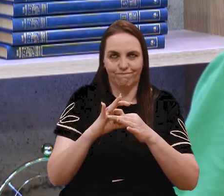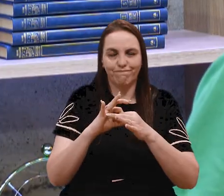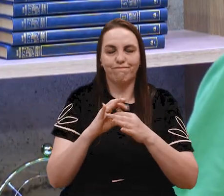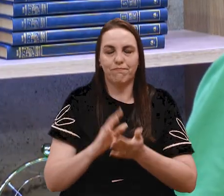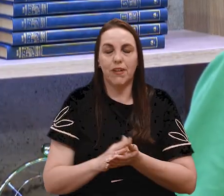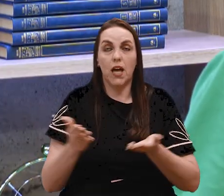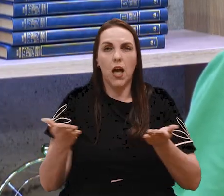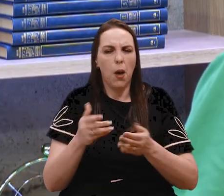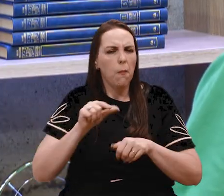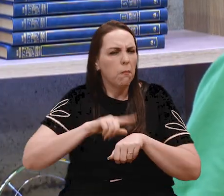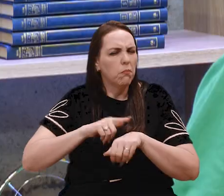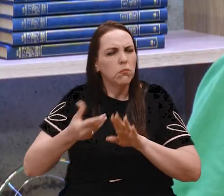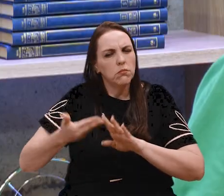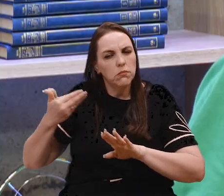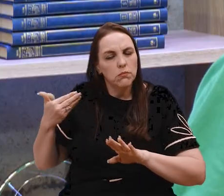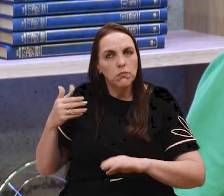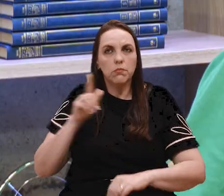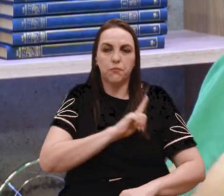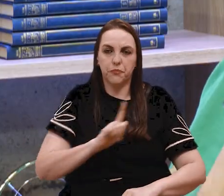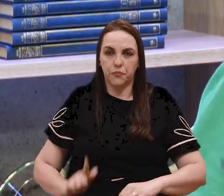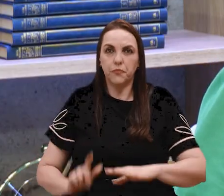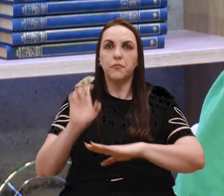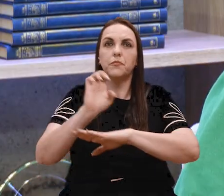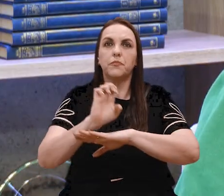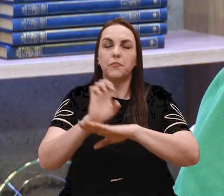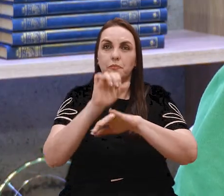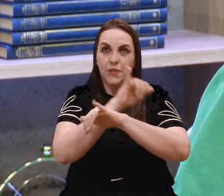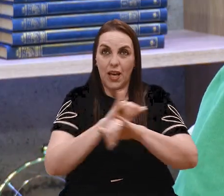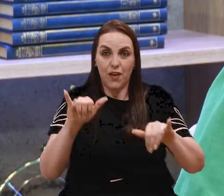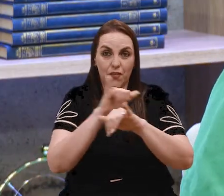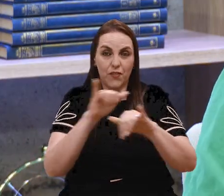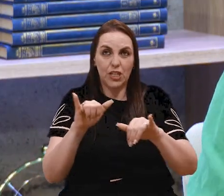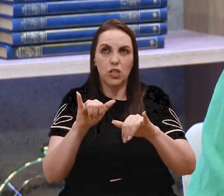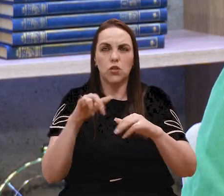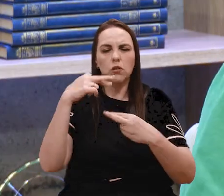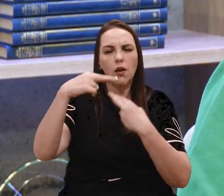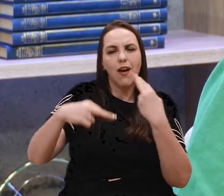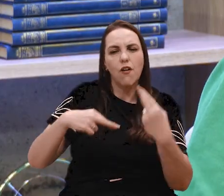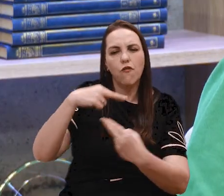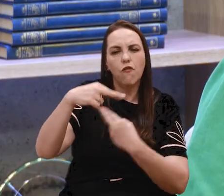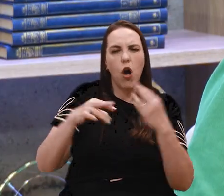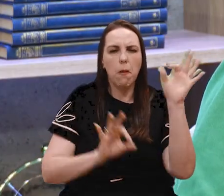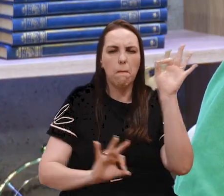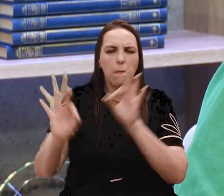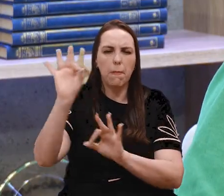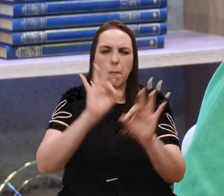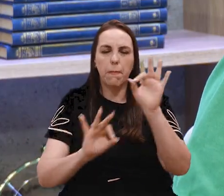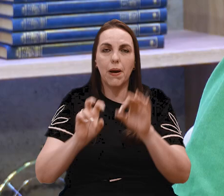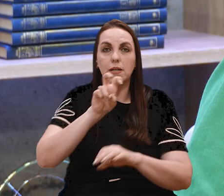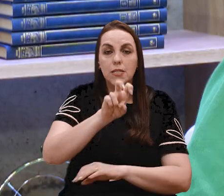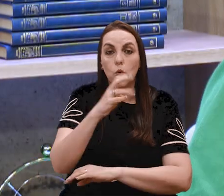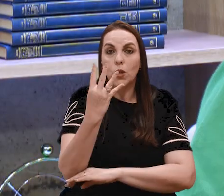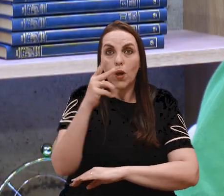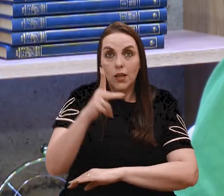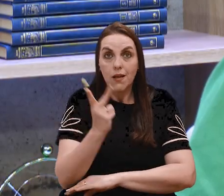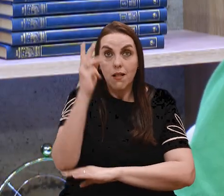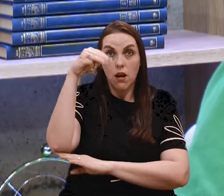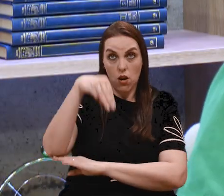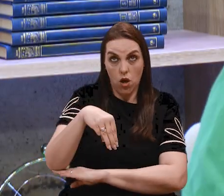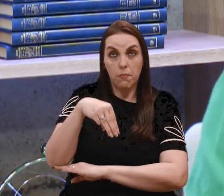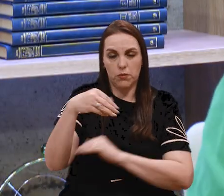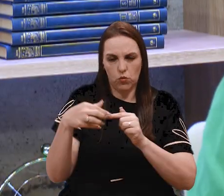estado fez um anúncio, né, de revitalização, assim podemos dizer, de 54 quilômetros